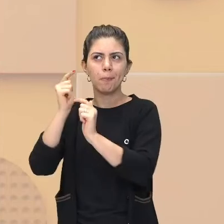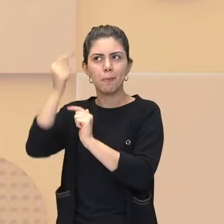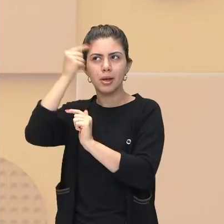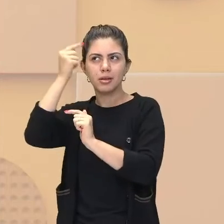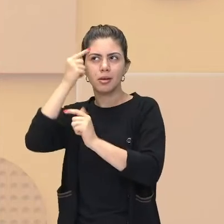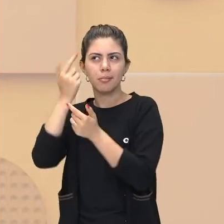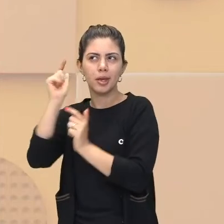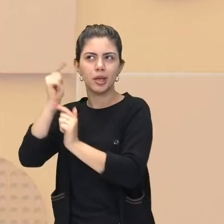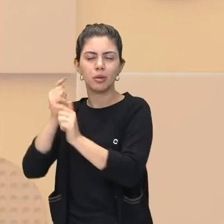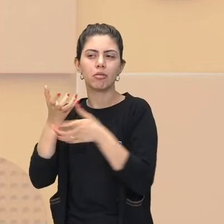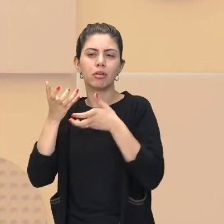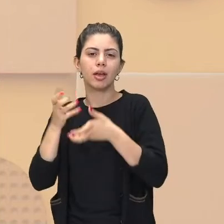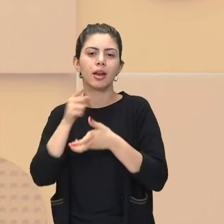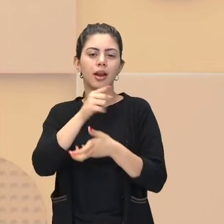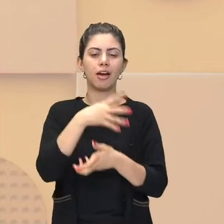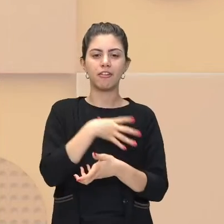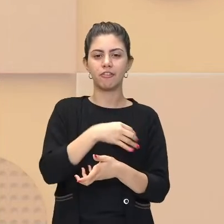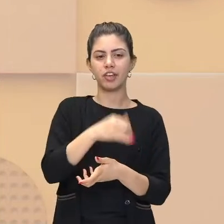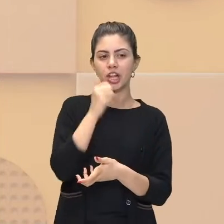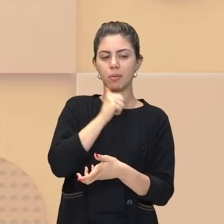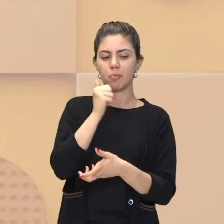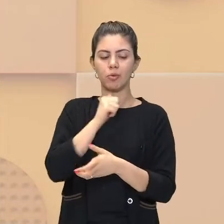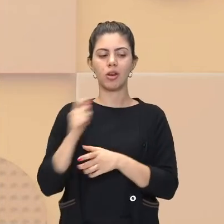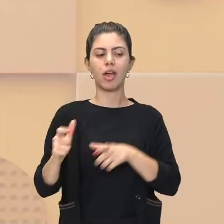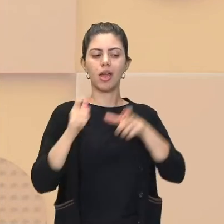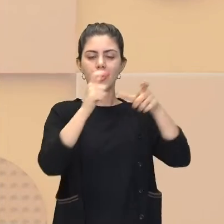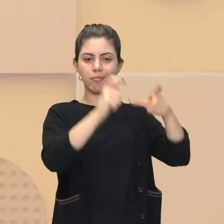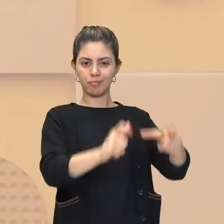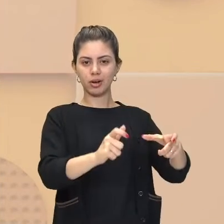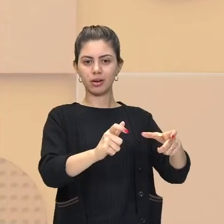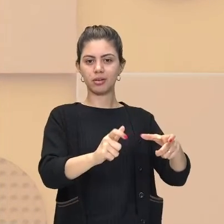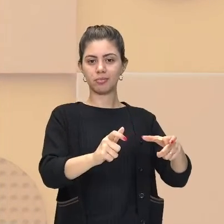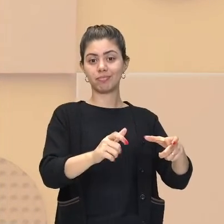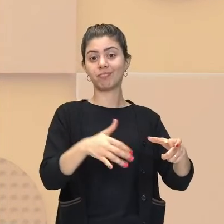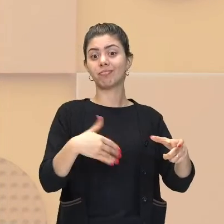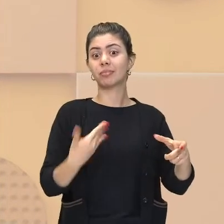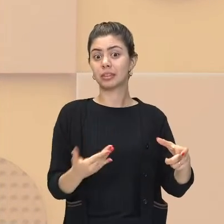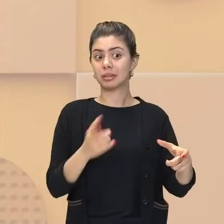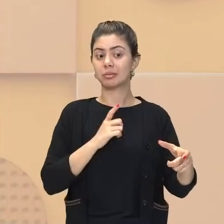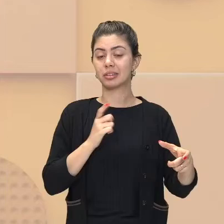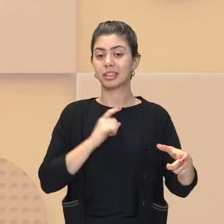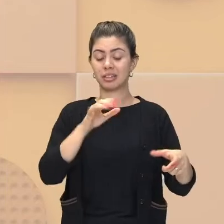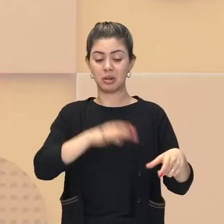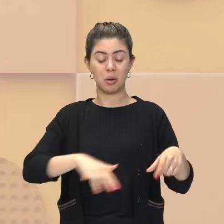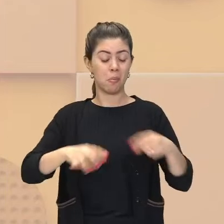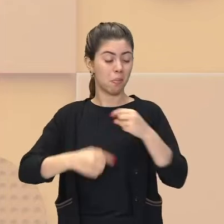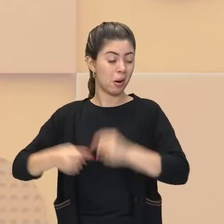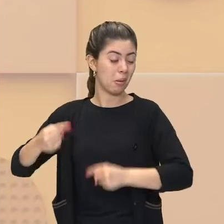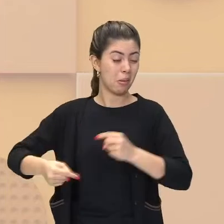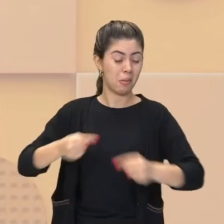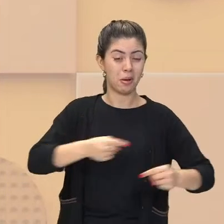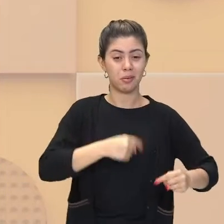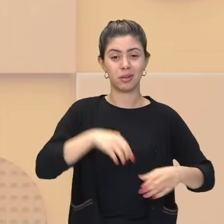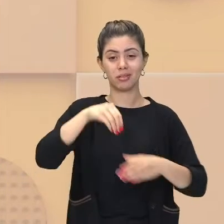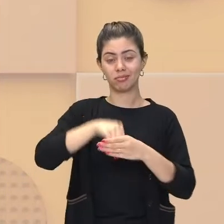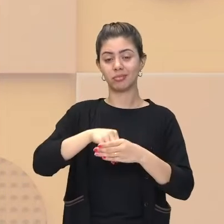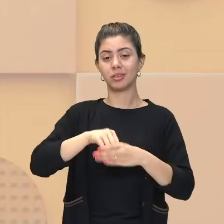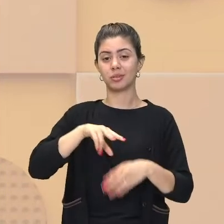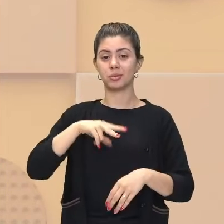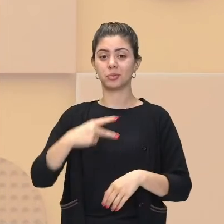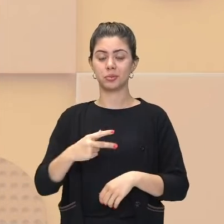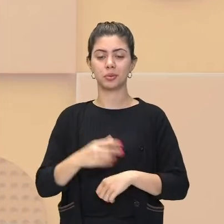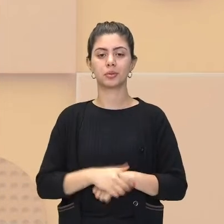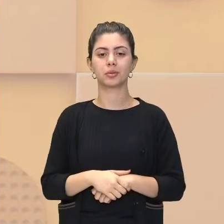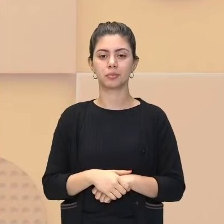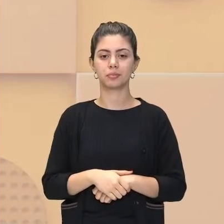coroando, querendo dar a coroa para sua filha Dona Beatriz. E aí, isso vai gerar um grande problema em Portugal. Por quê?